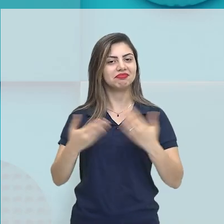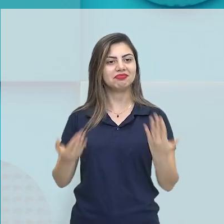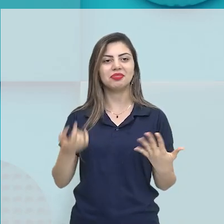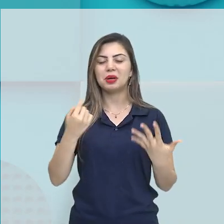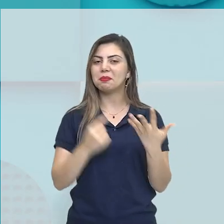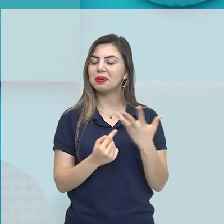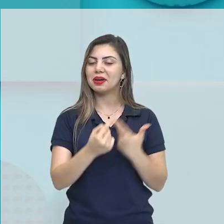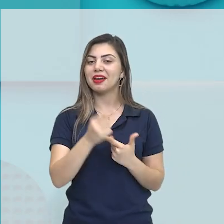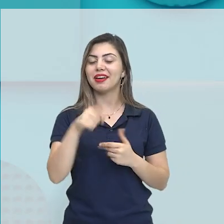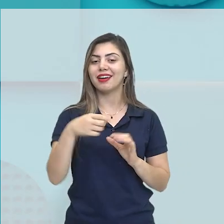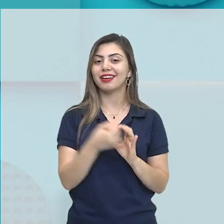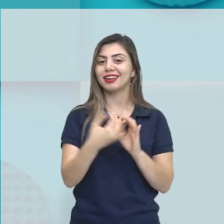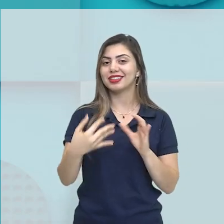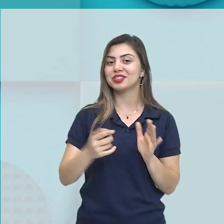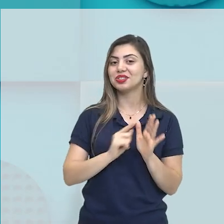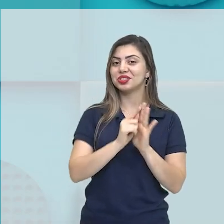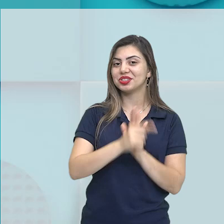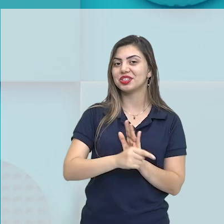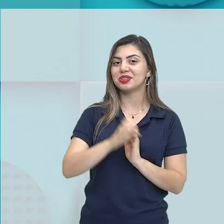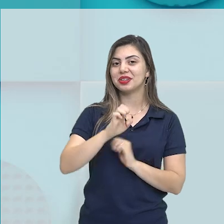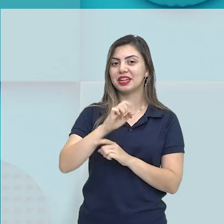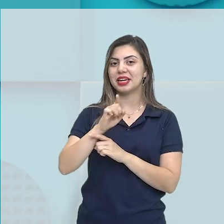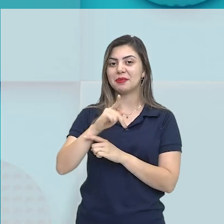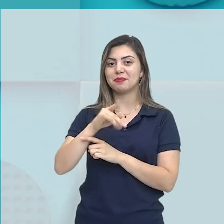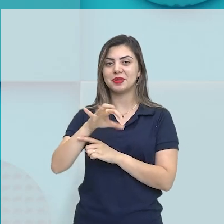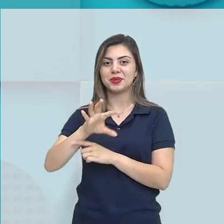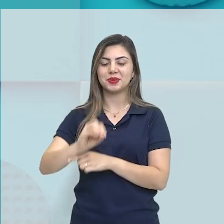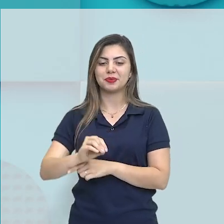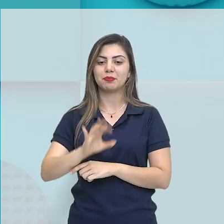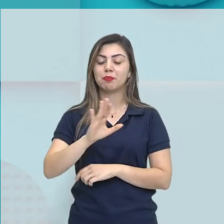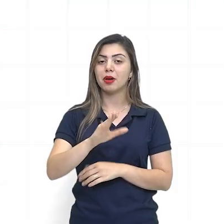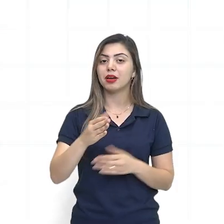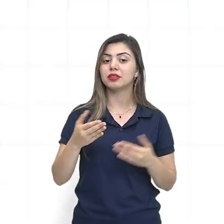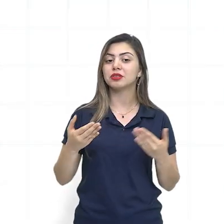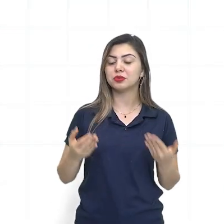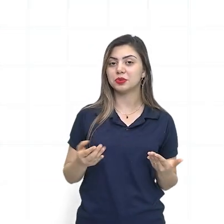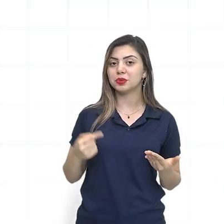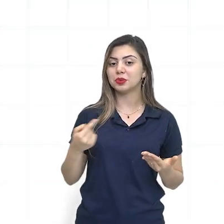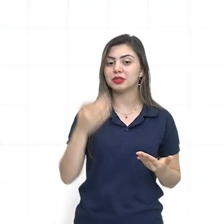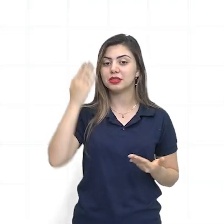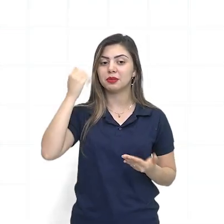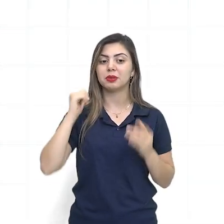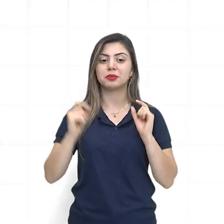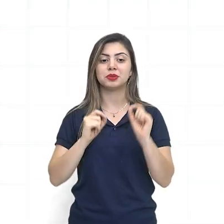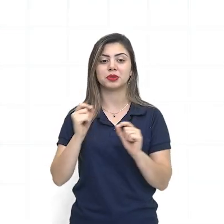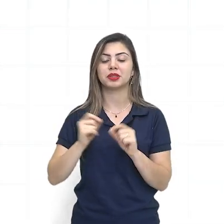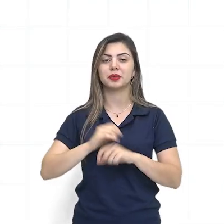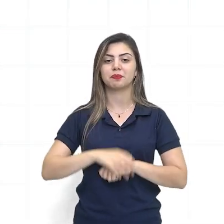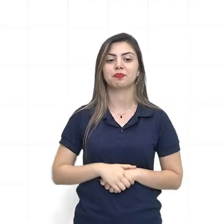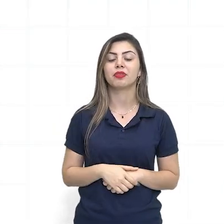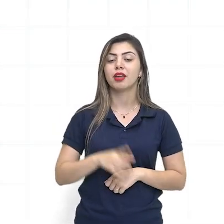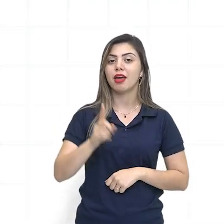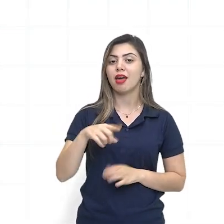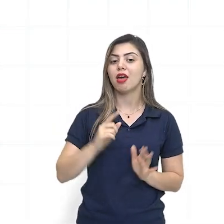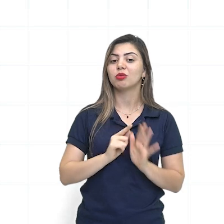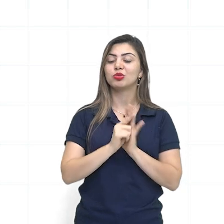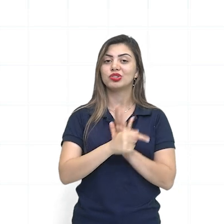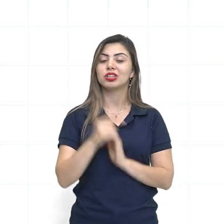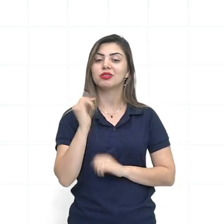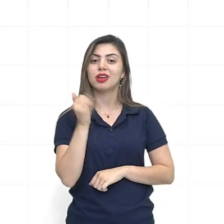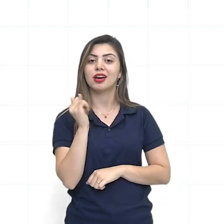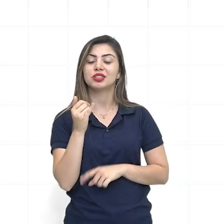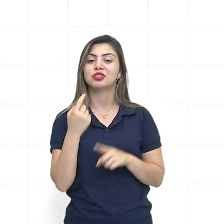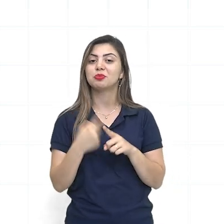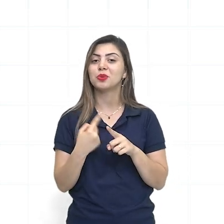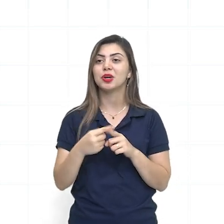as características do gênero épico. No gênero épico, ou podemos dizer narrativo, porque ele vai contar